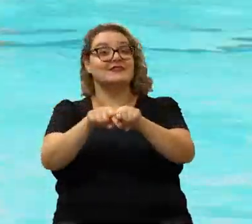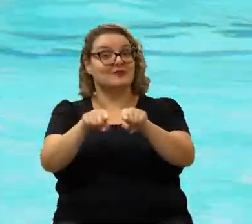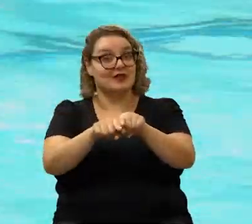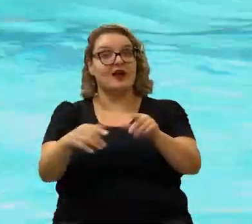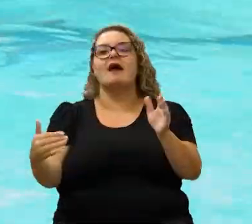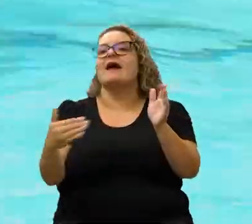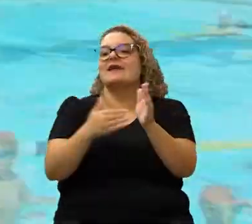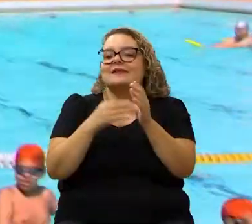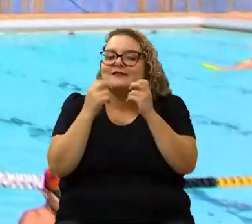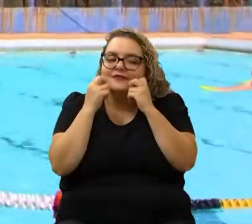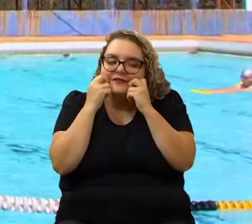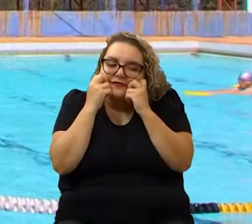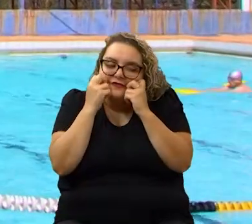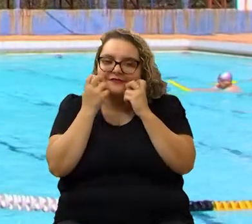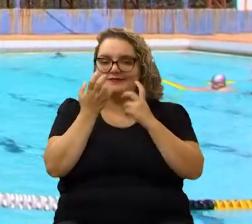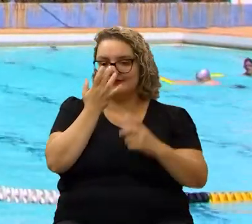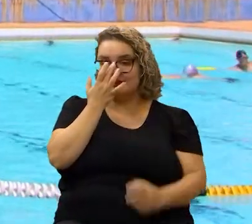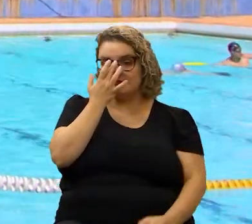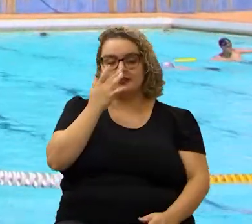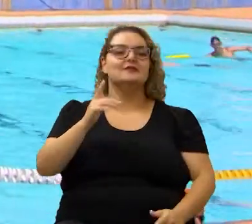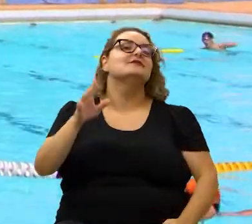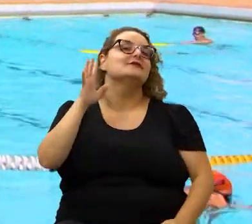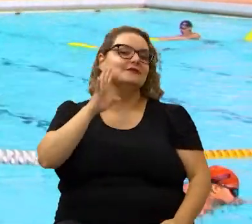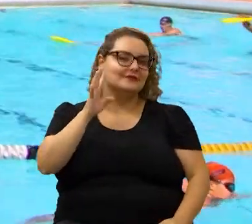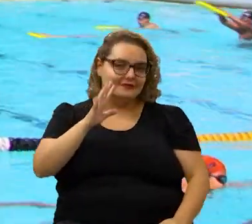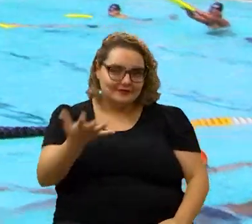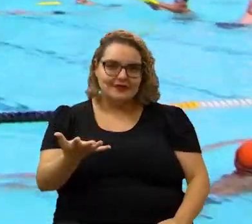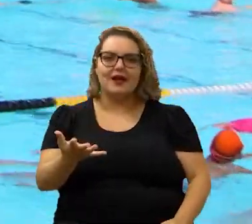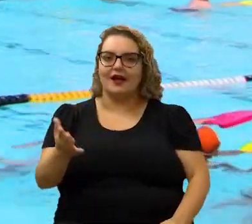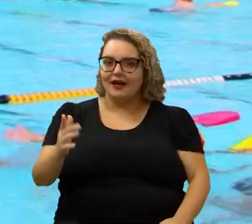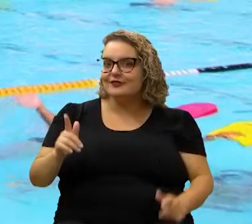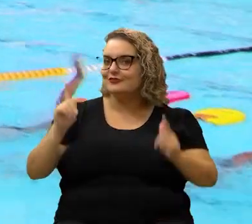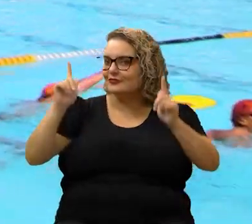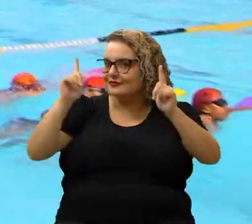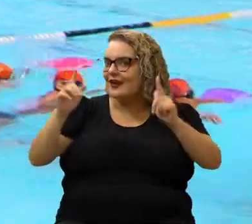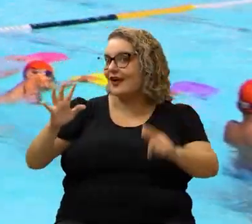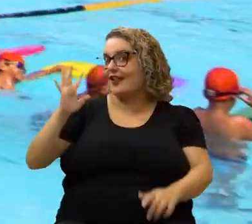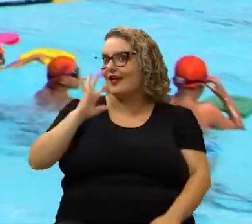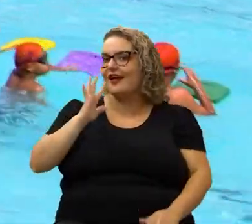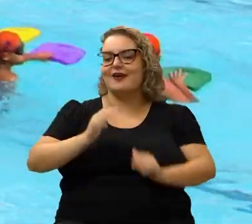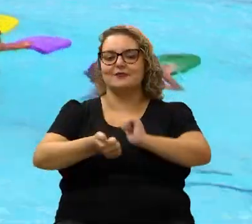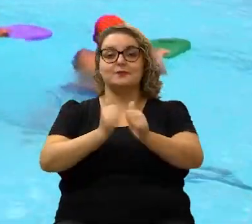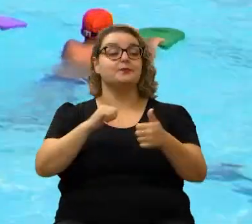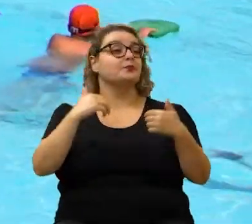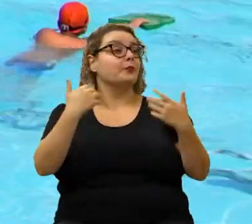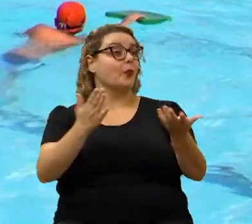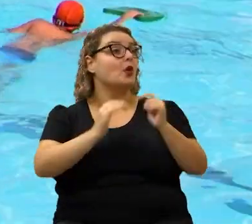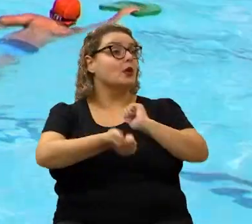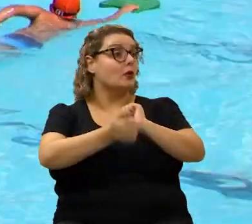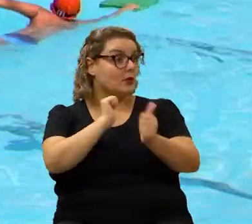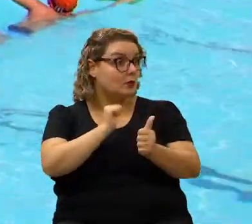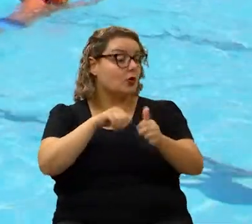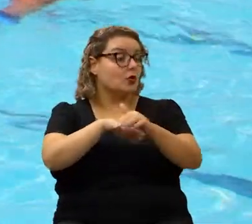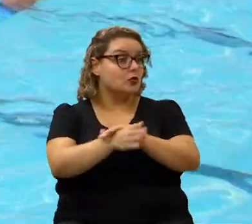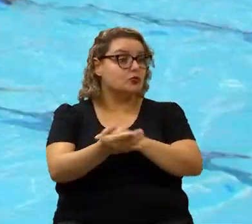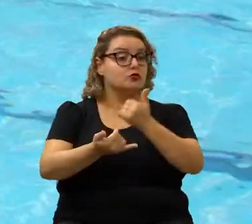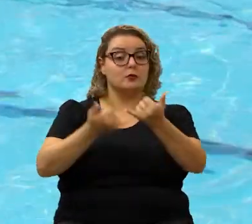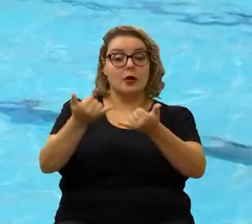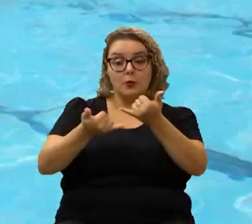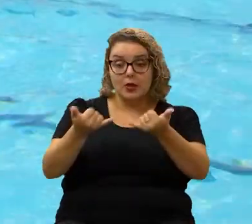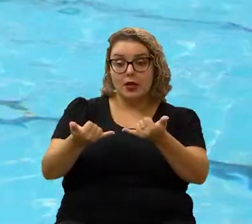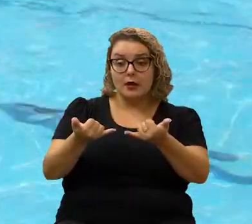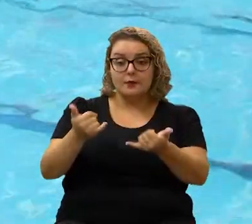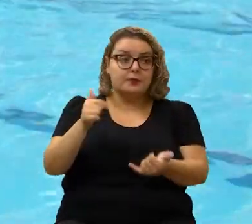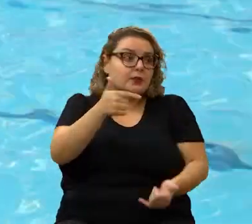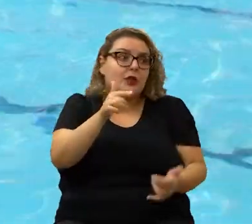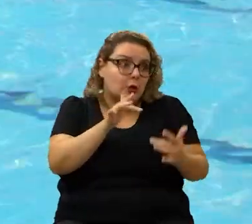bastante, mesmo as mais acanhadas, se divertem bastante, então é um esporte bem bacana. Bom, e é um esporte que a gente costuma brincar,